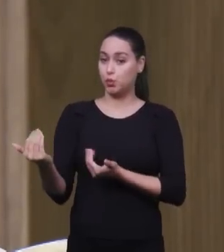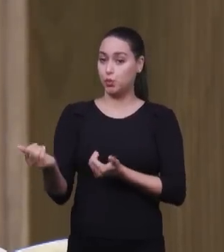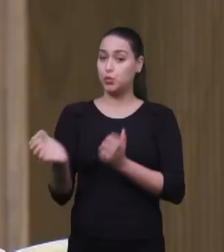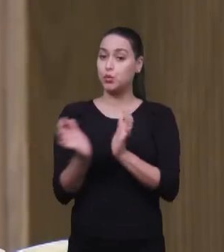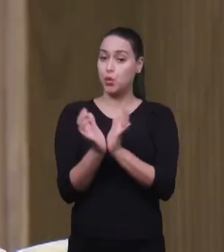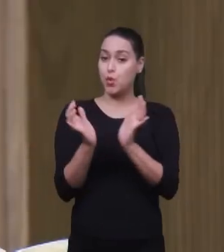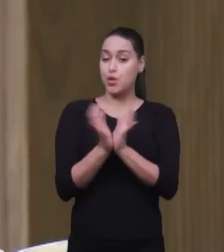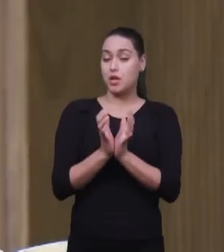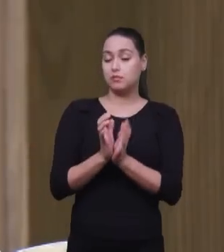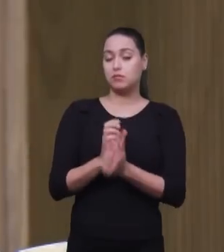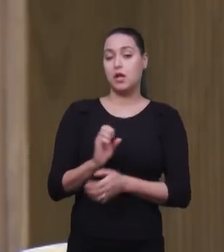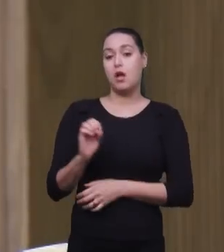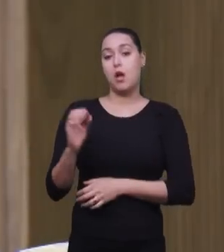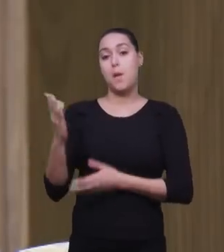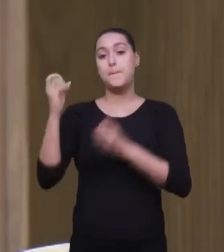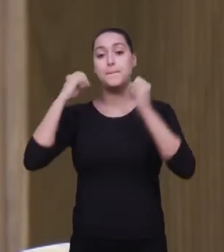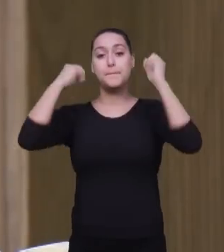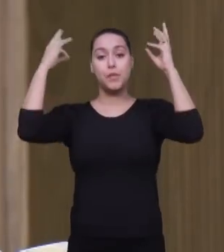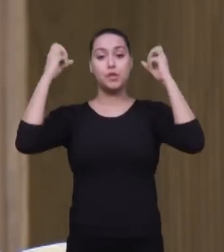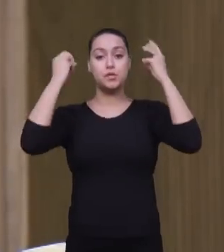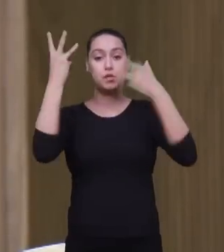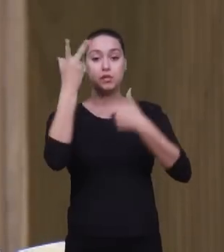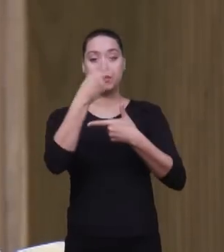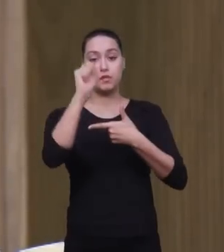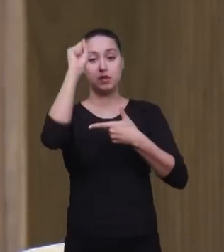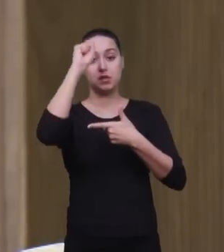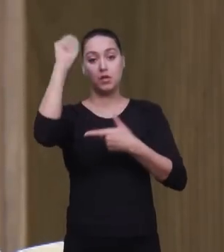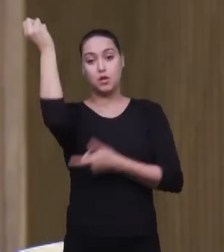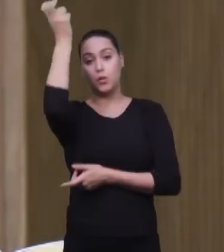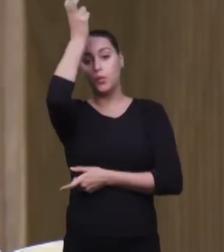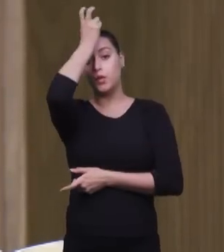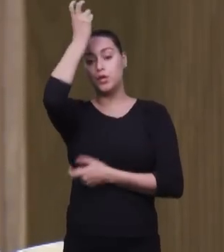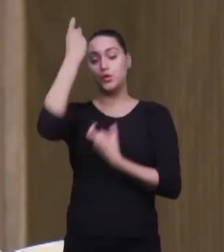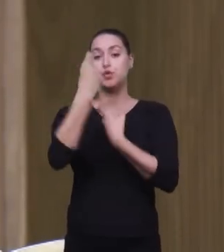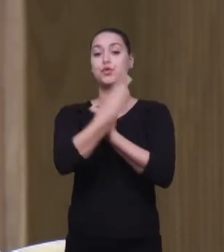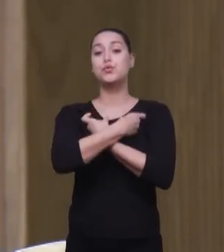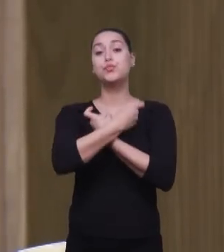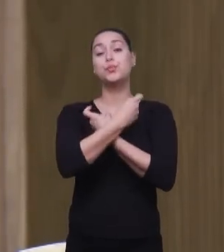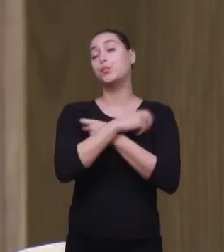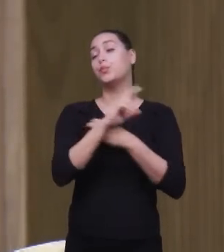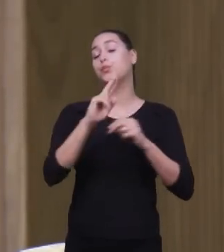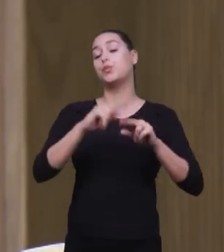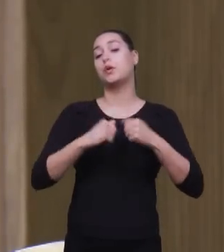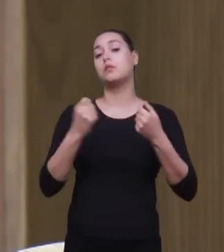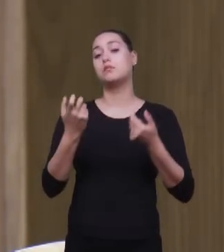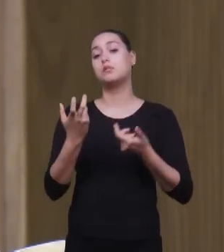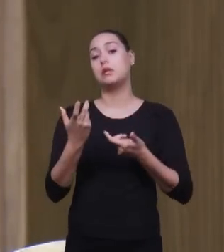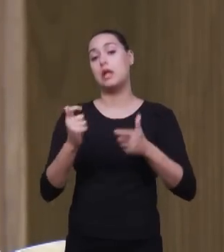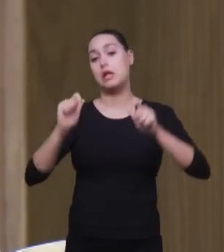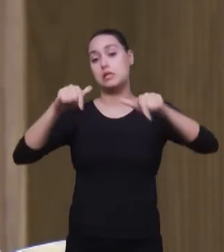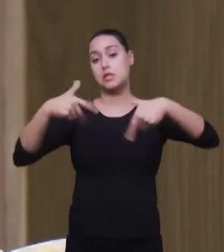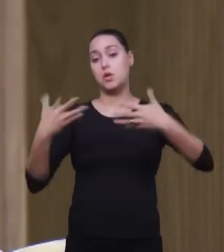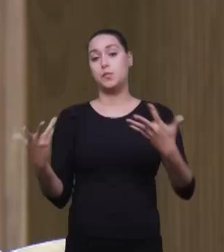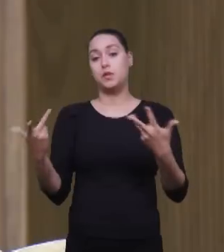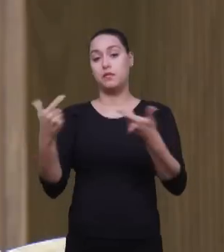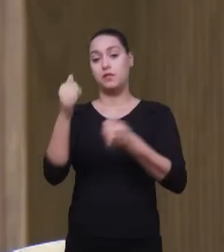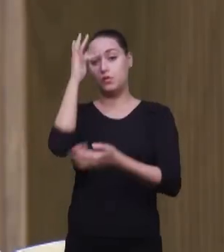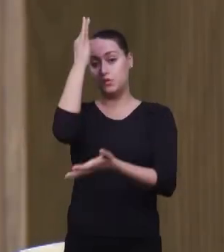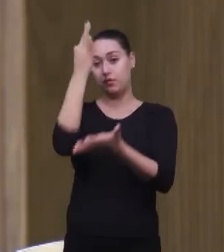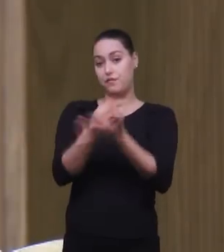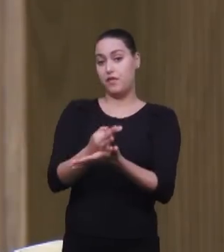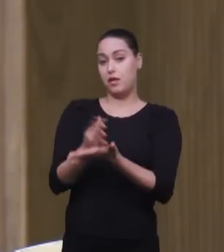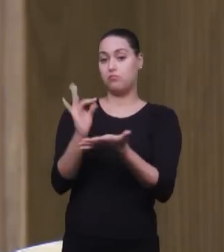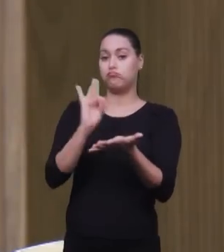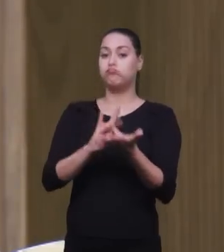que Moisés só conseguiu vencer o Egito por esta operação gloriosa da fé genuína em Deus. Como um